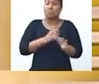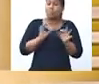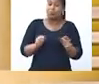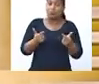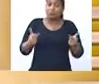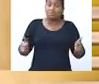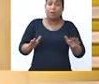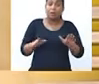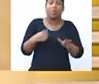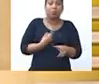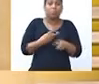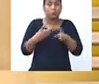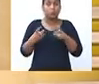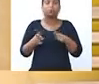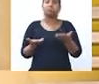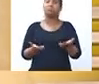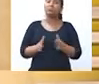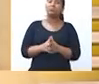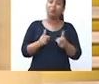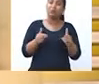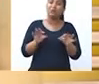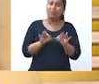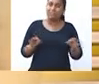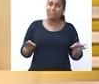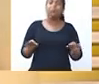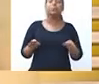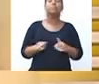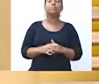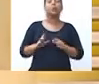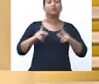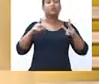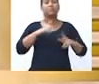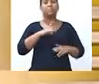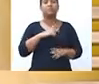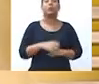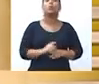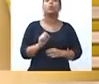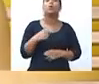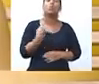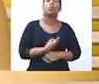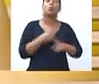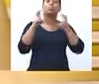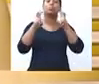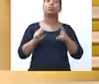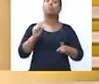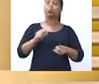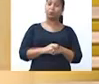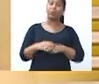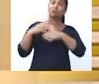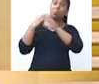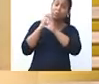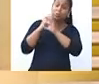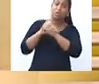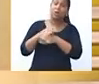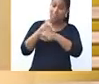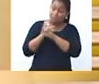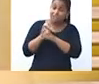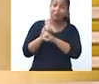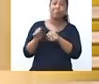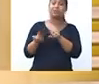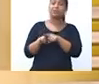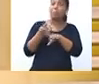gente vai ver nas pequenas áreas essa diferença. E aí, o que é o nosso tema são as engenharias e as ciências